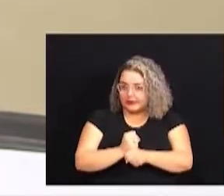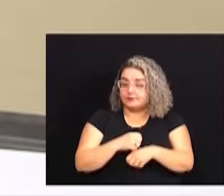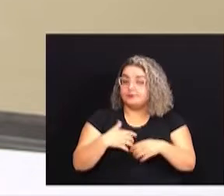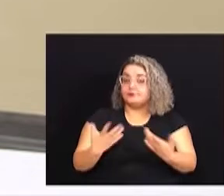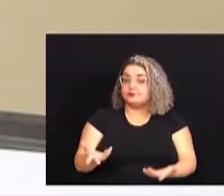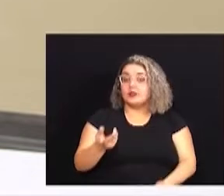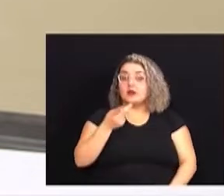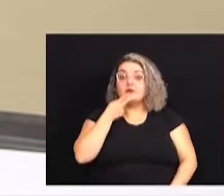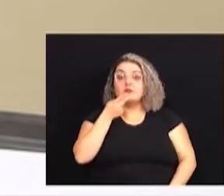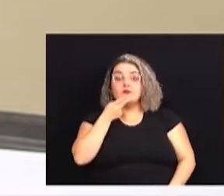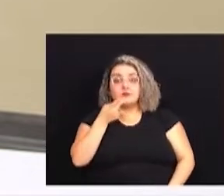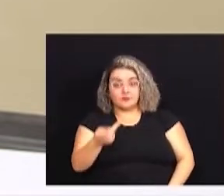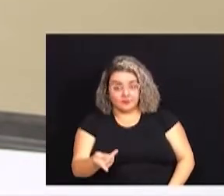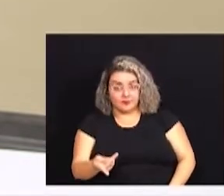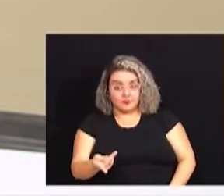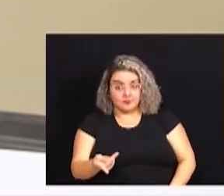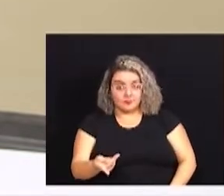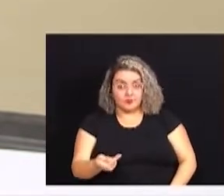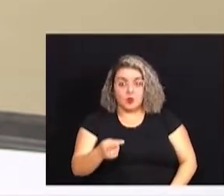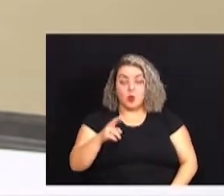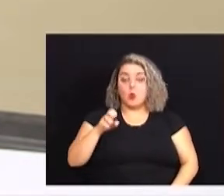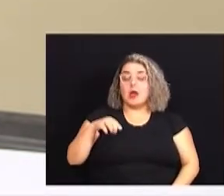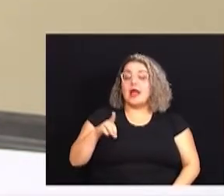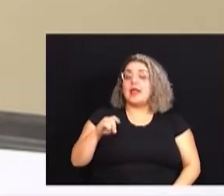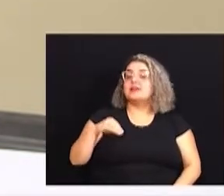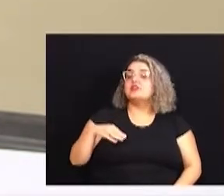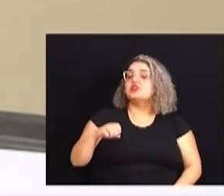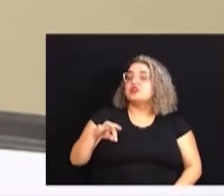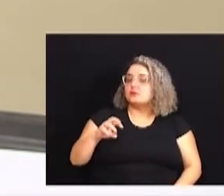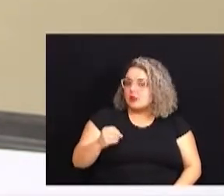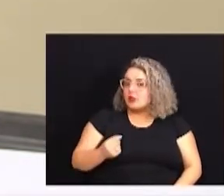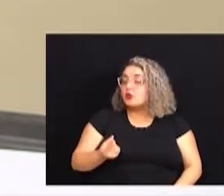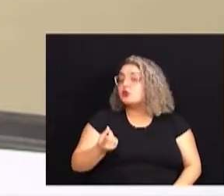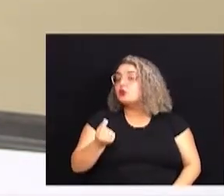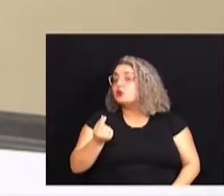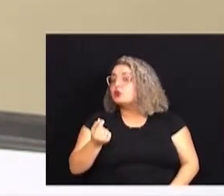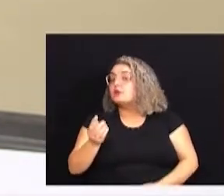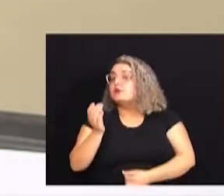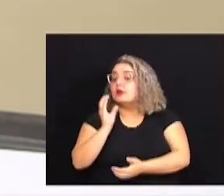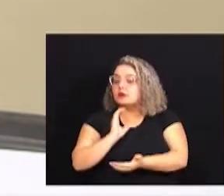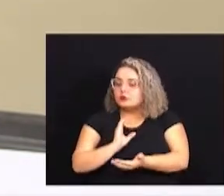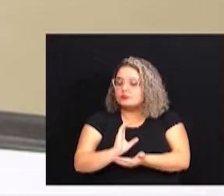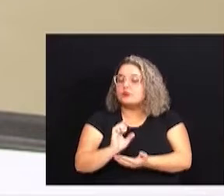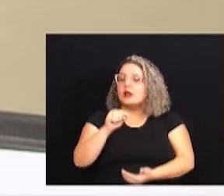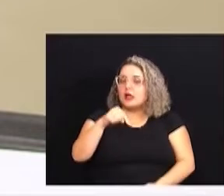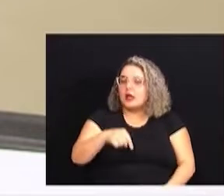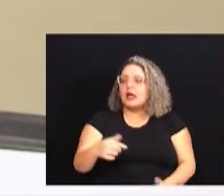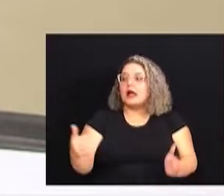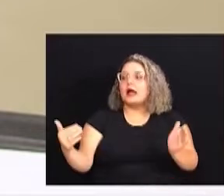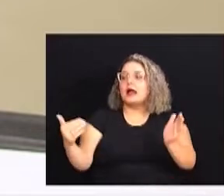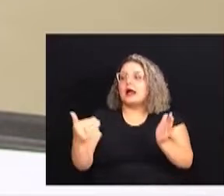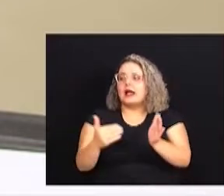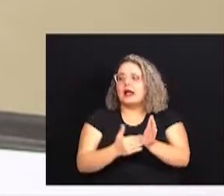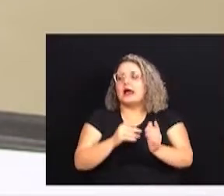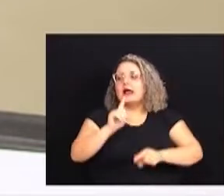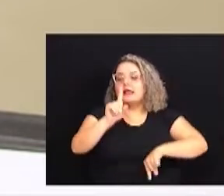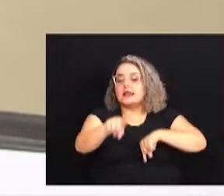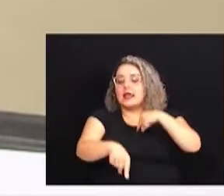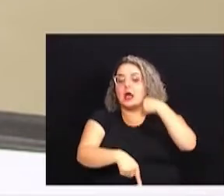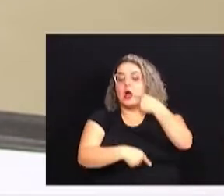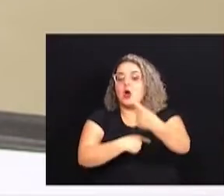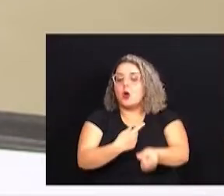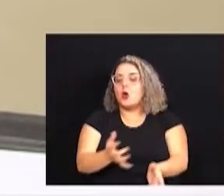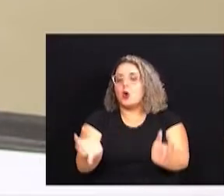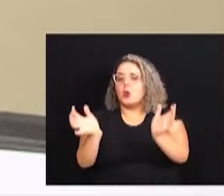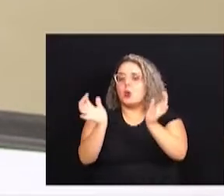a gente vai falar sobre o rendimento desse álbum, do valor investido nesse álbum até a próxima Copa.